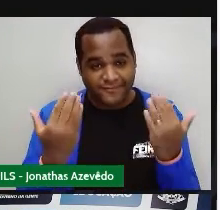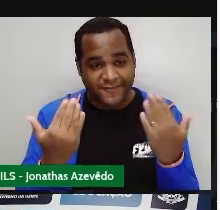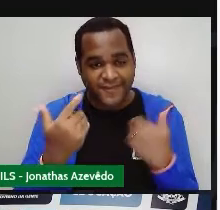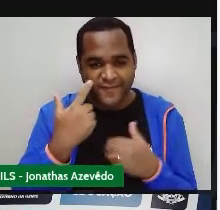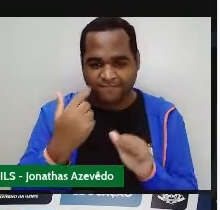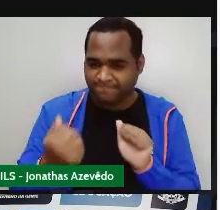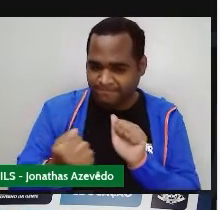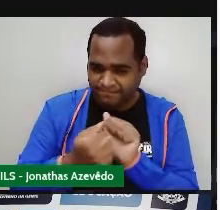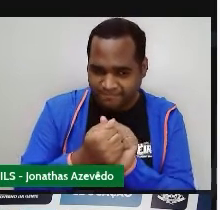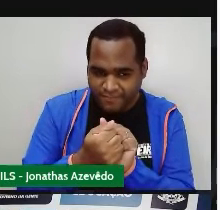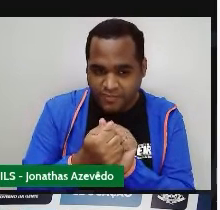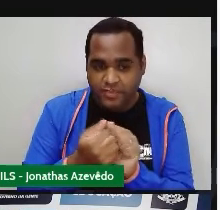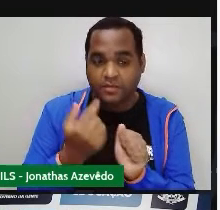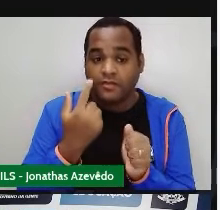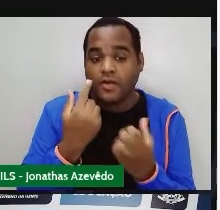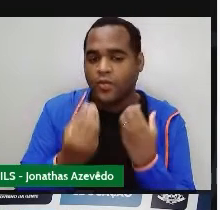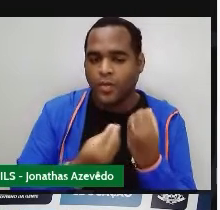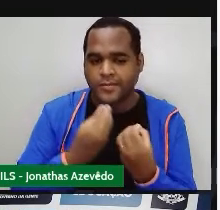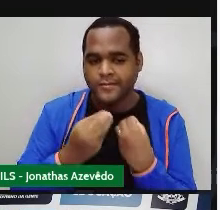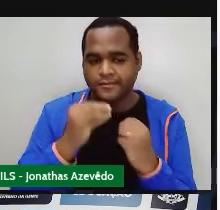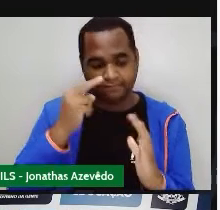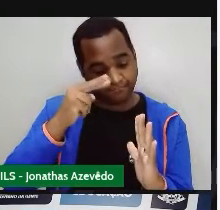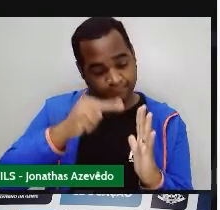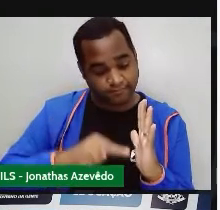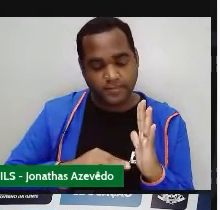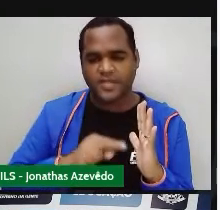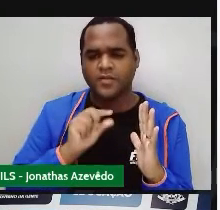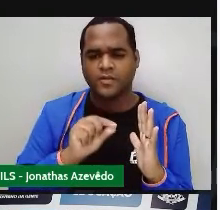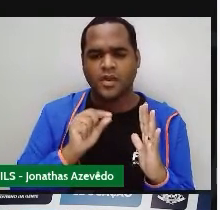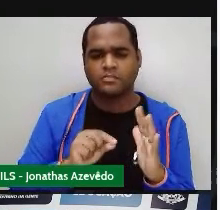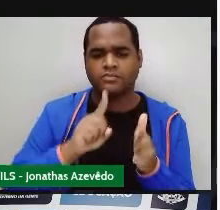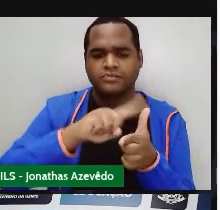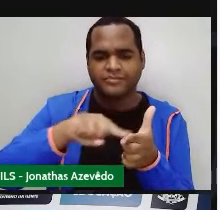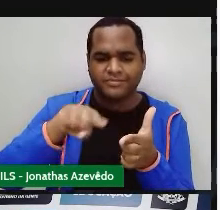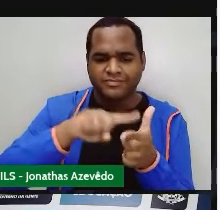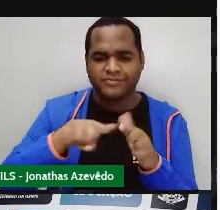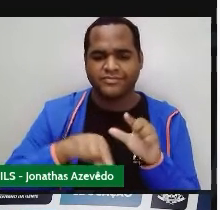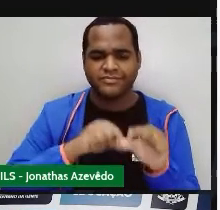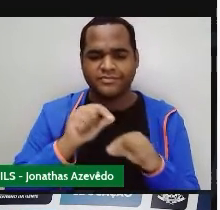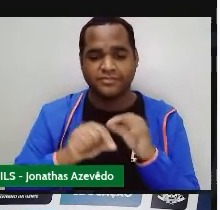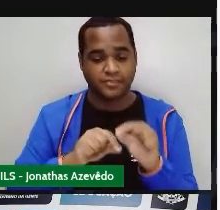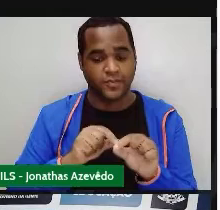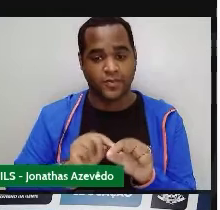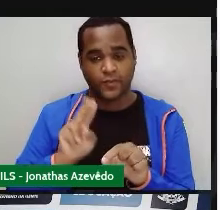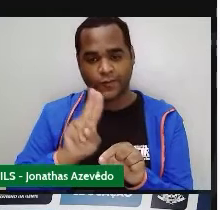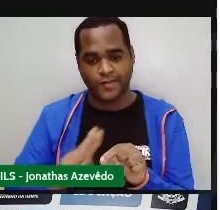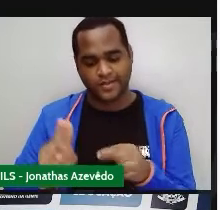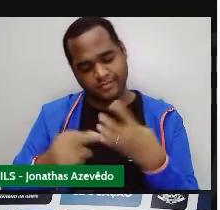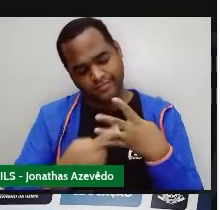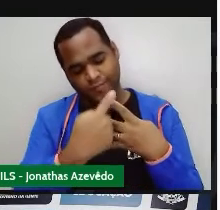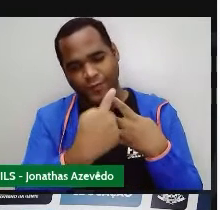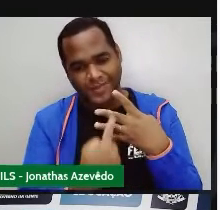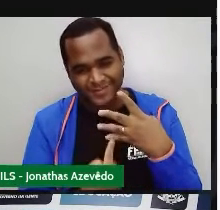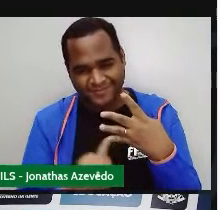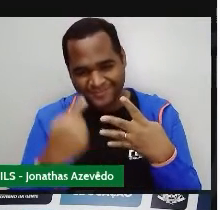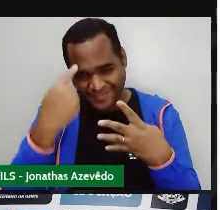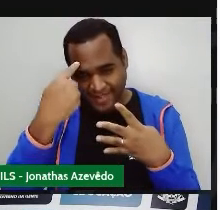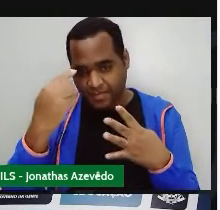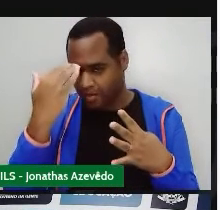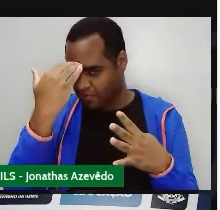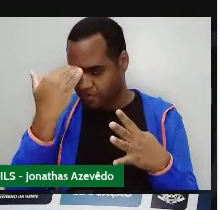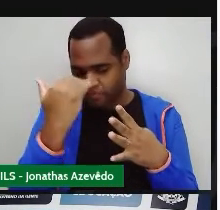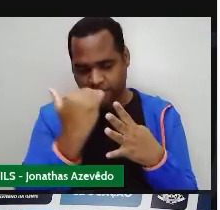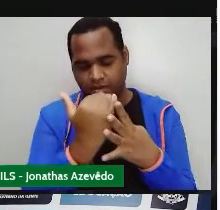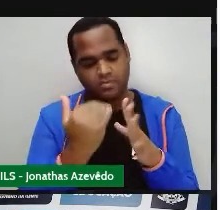juntos eu vou lendo e a gente vai fazer o que é que esse problema quer e vamos tentar usar os quatro Passos